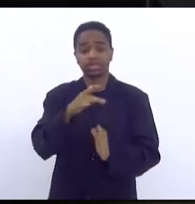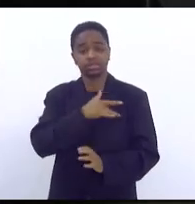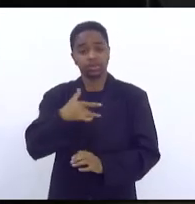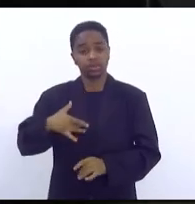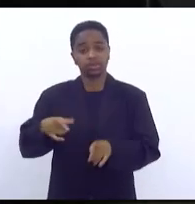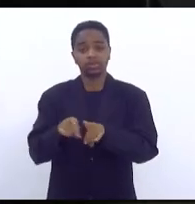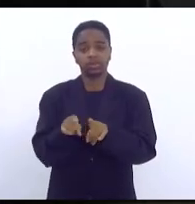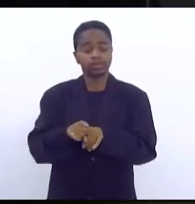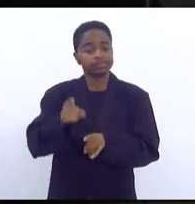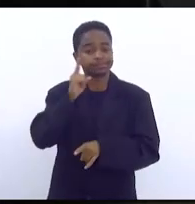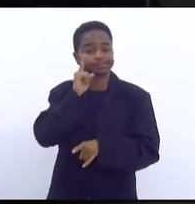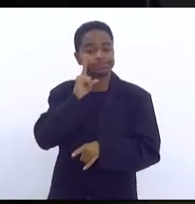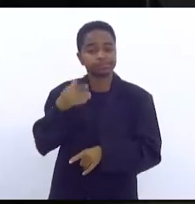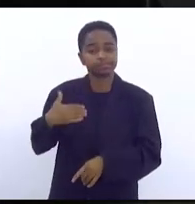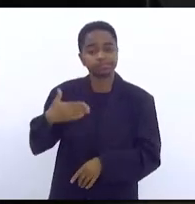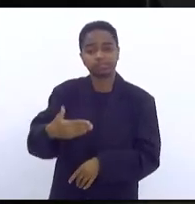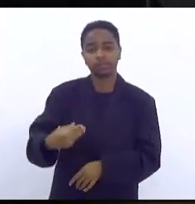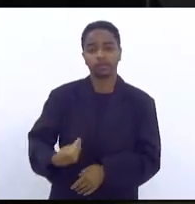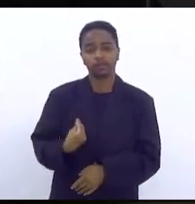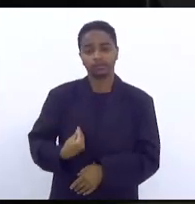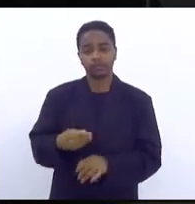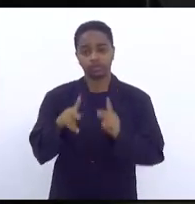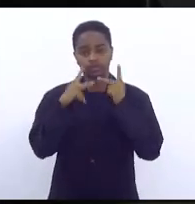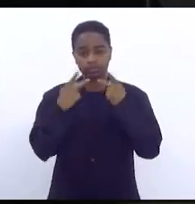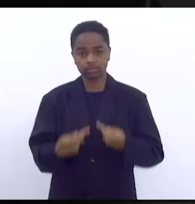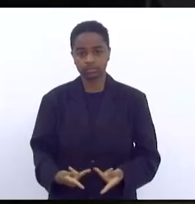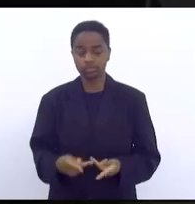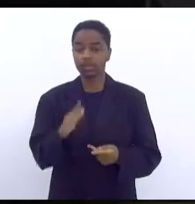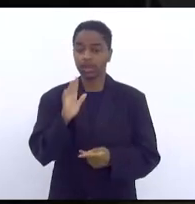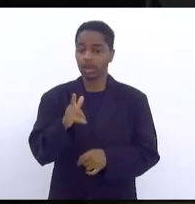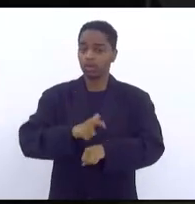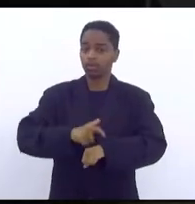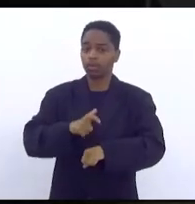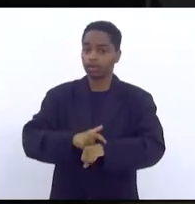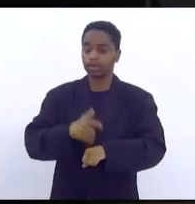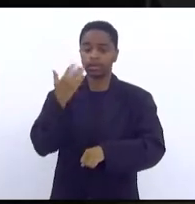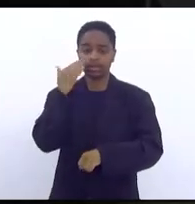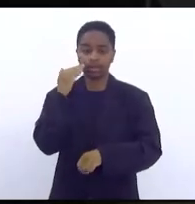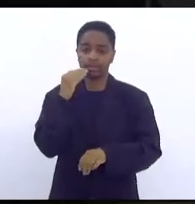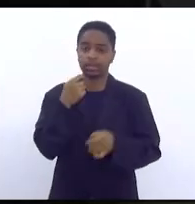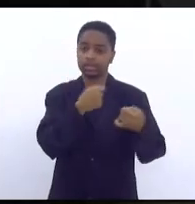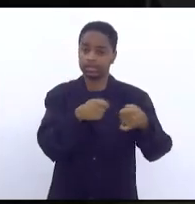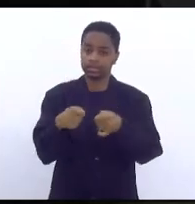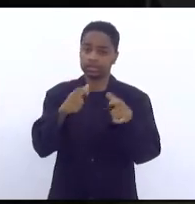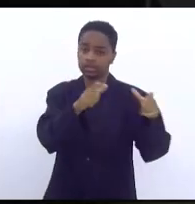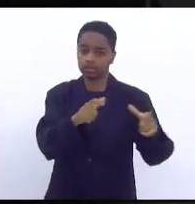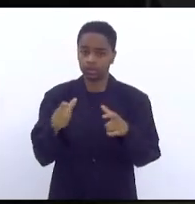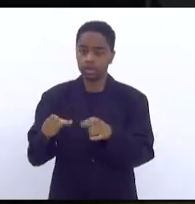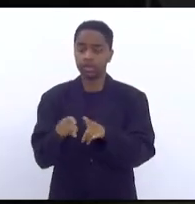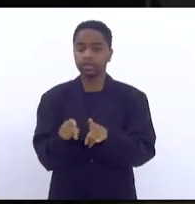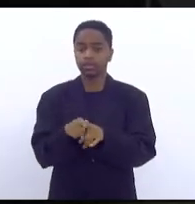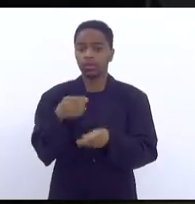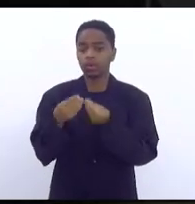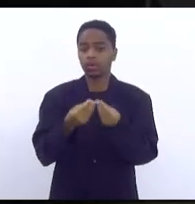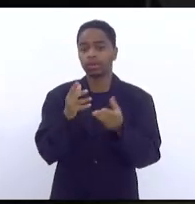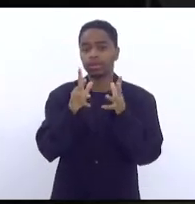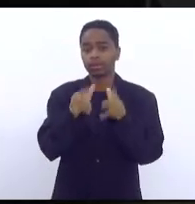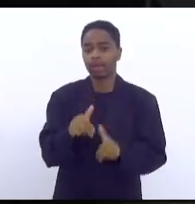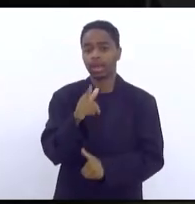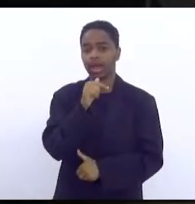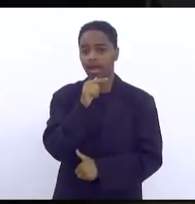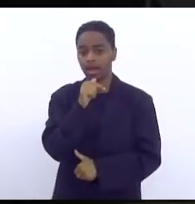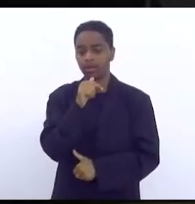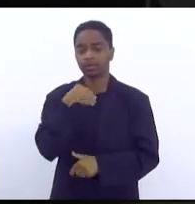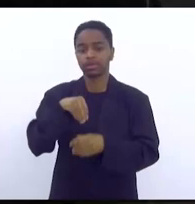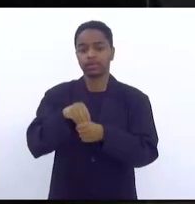cotidiano humano já passou a hora de priorizar e tender essas demandas locais eh e o salamento das favelas de periferias é inevitáveis